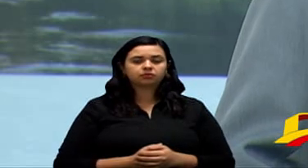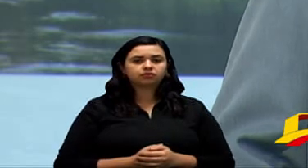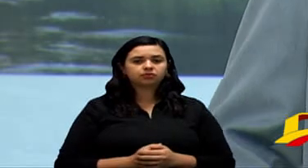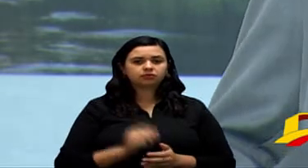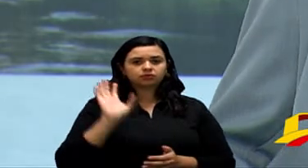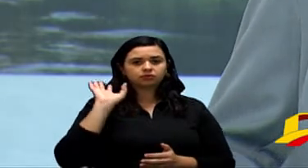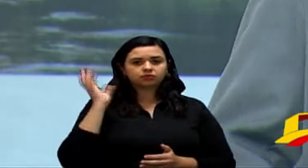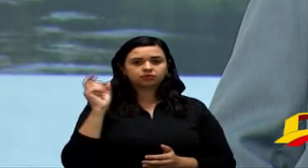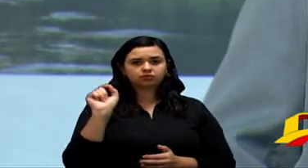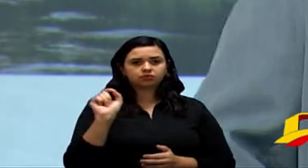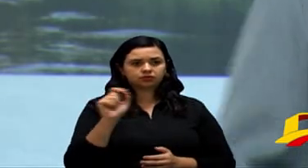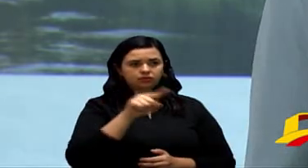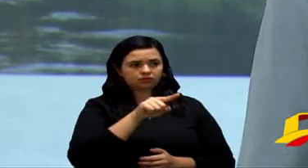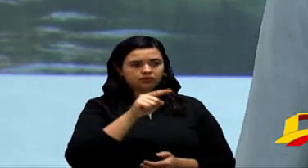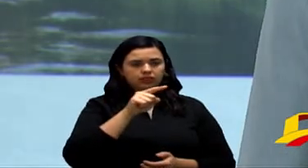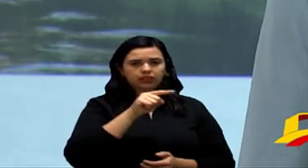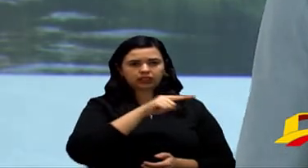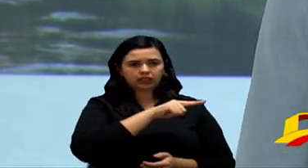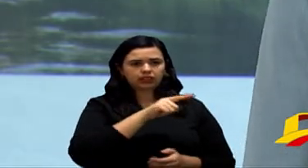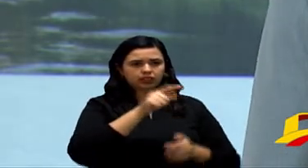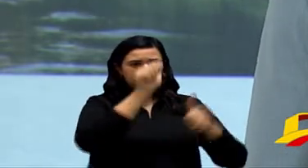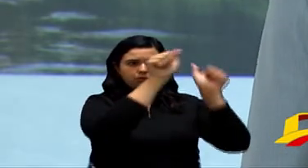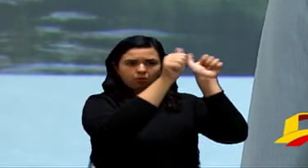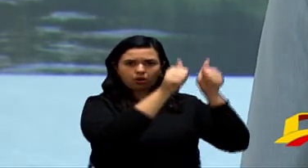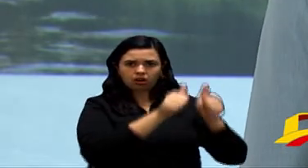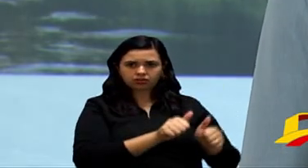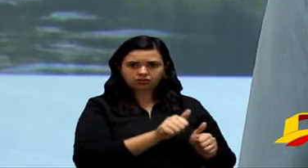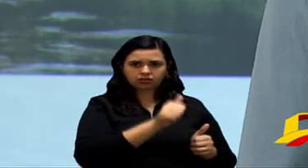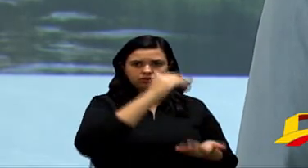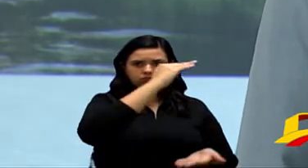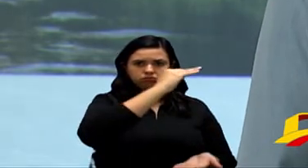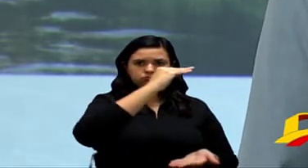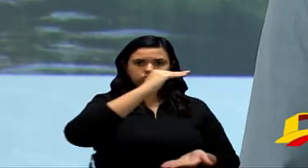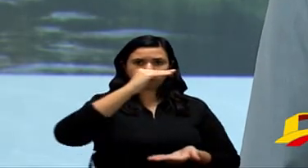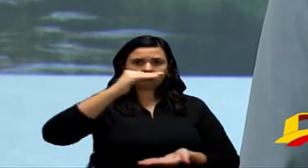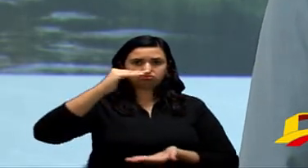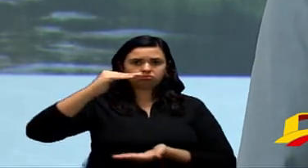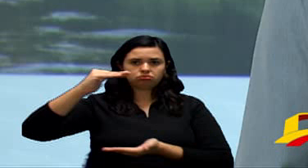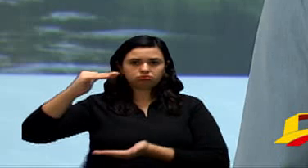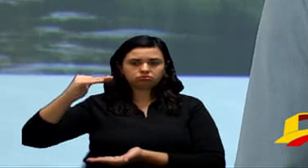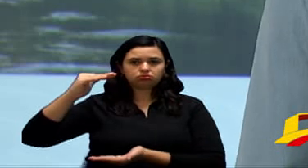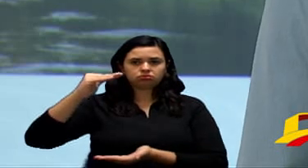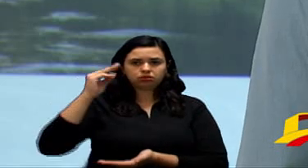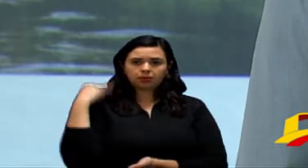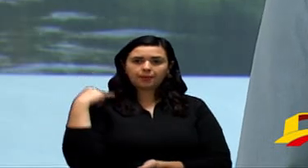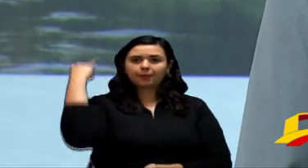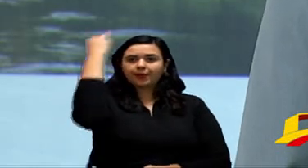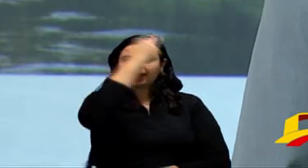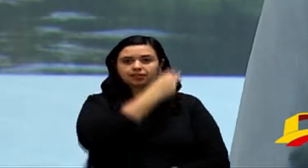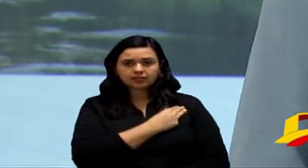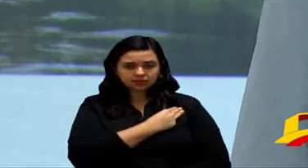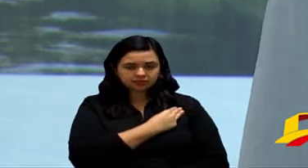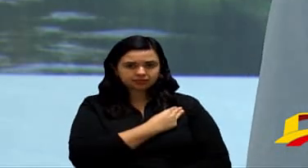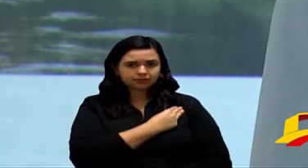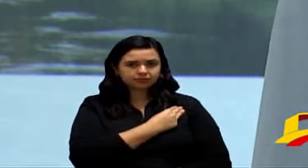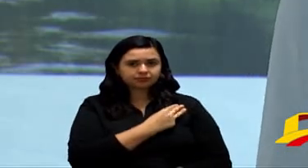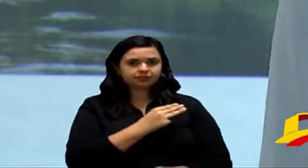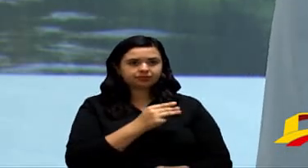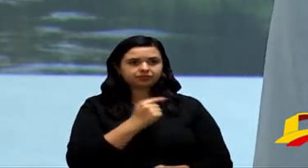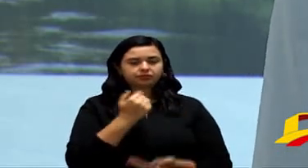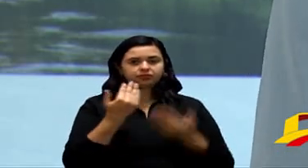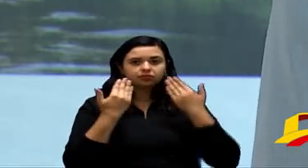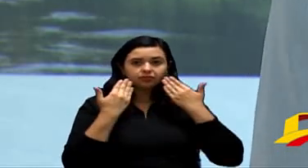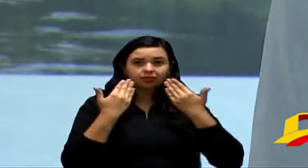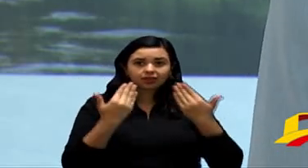carregando uma imagem da Senhora Aparecida não sei qual era na